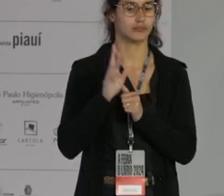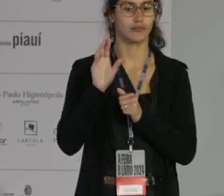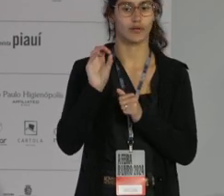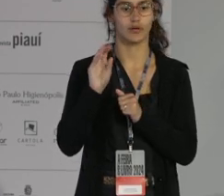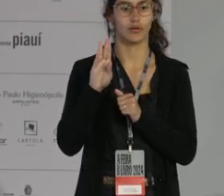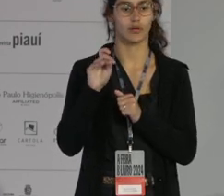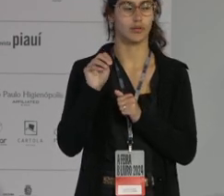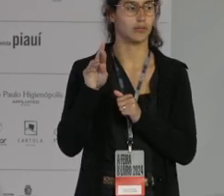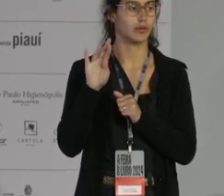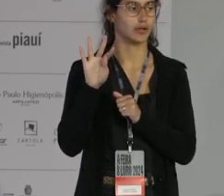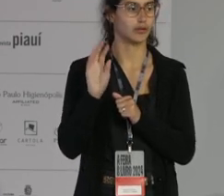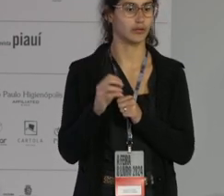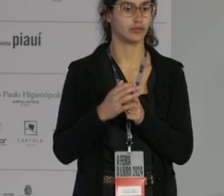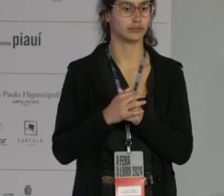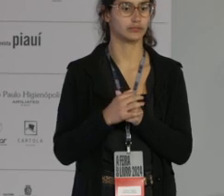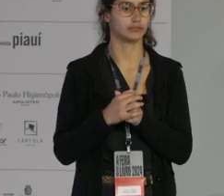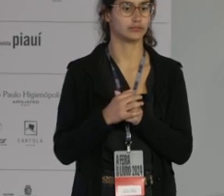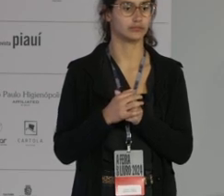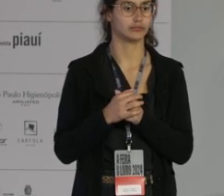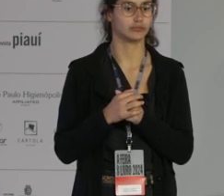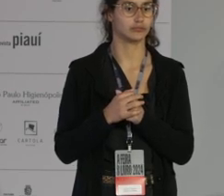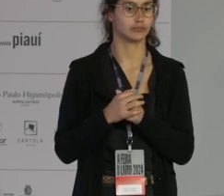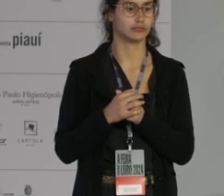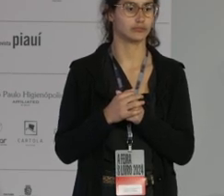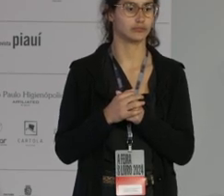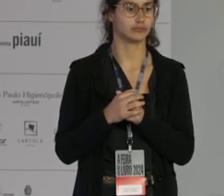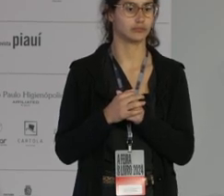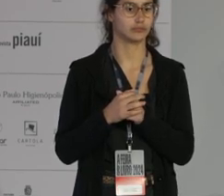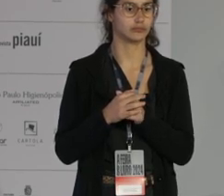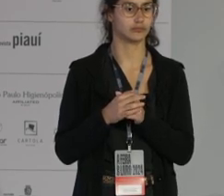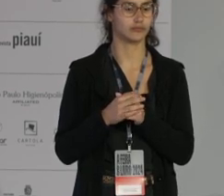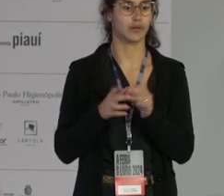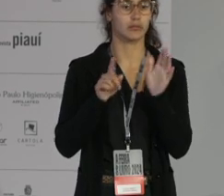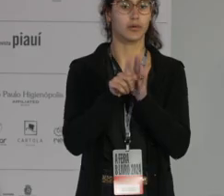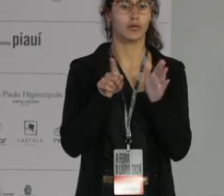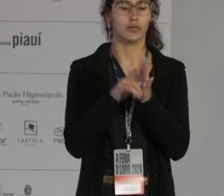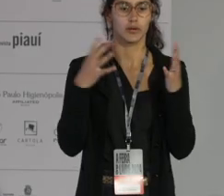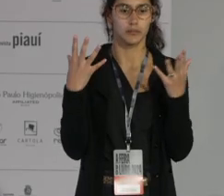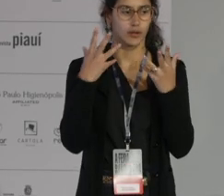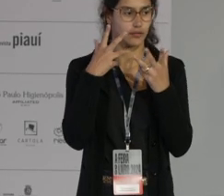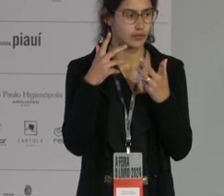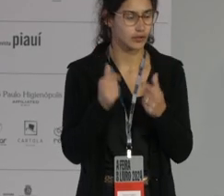Roberto. Valeu, nossa, essa pergunta é ótima.